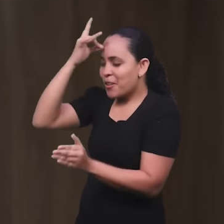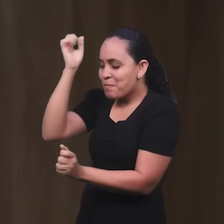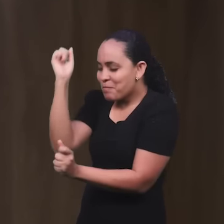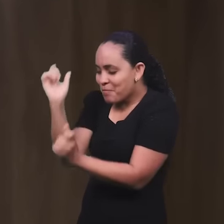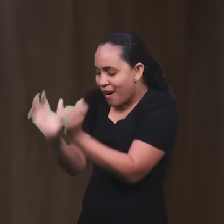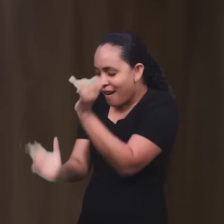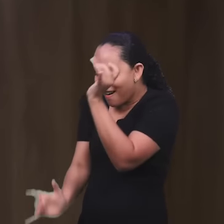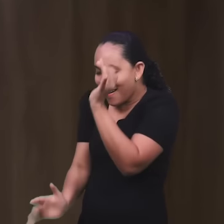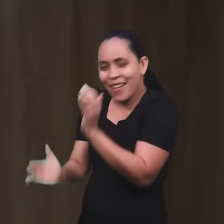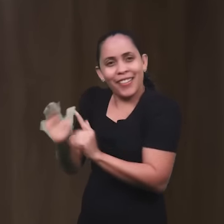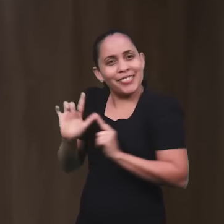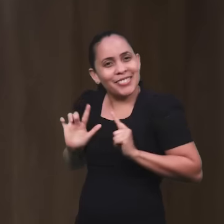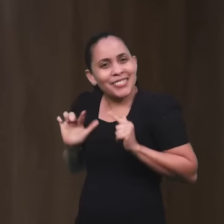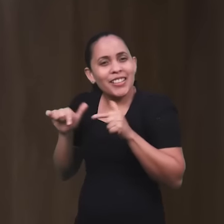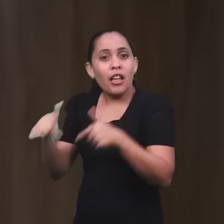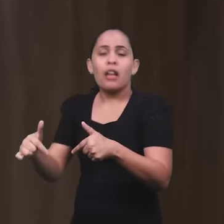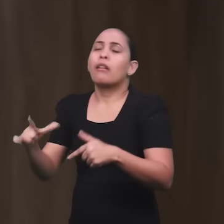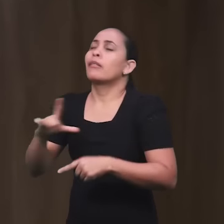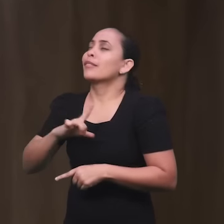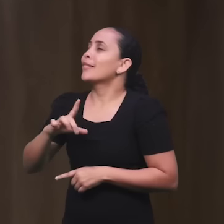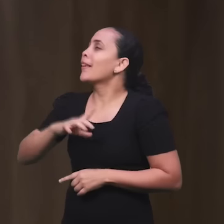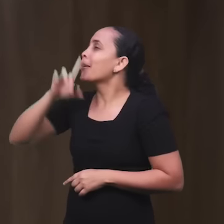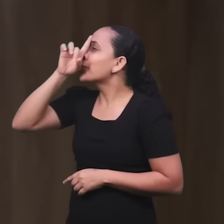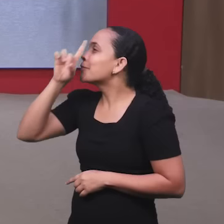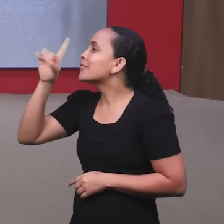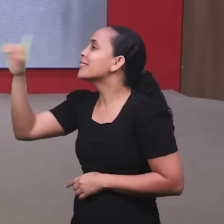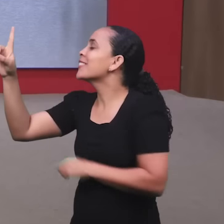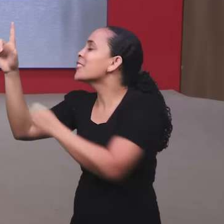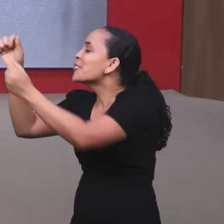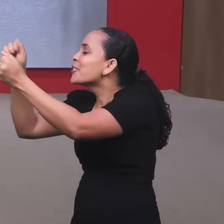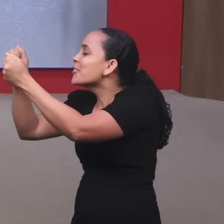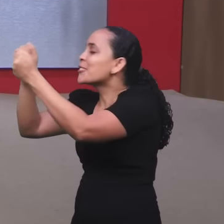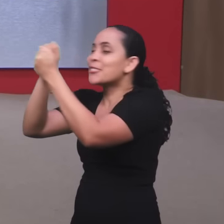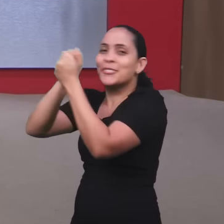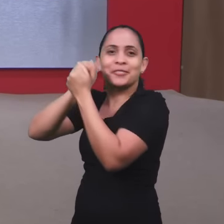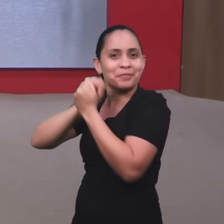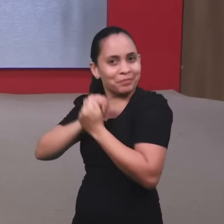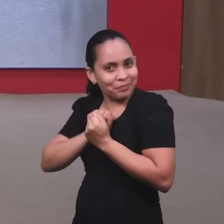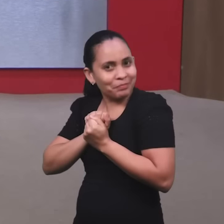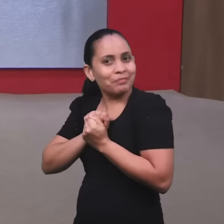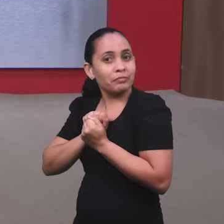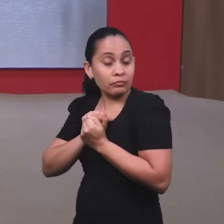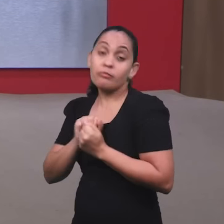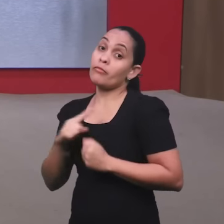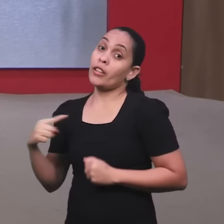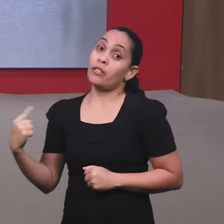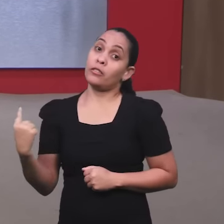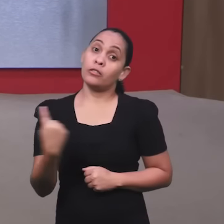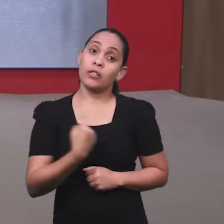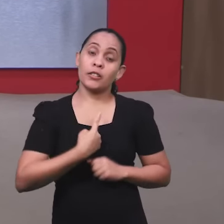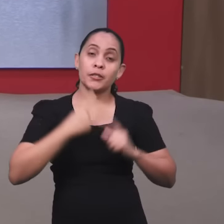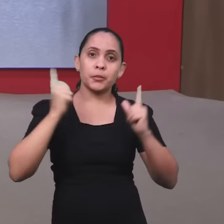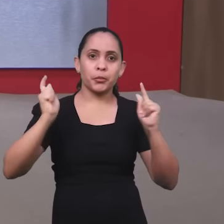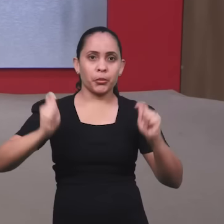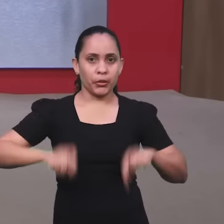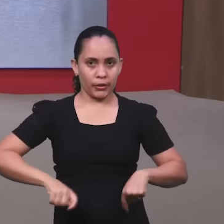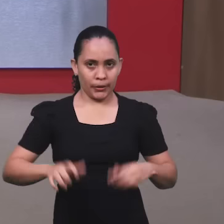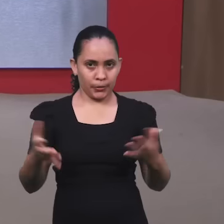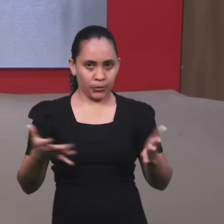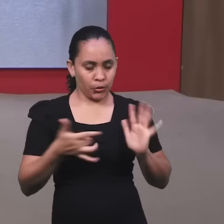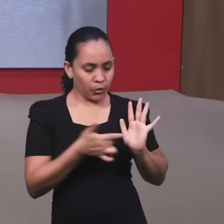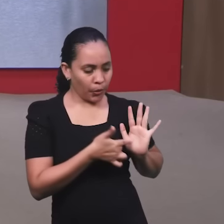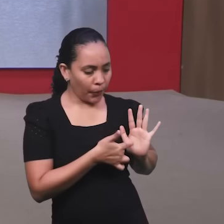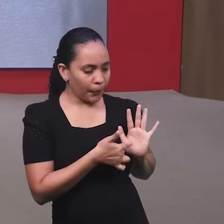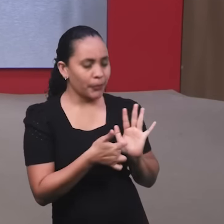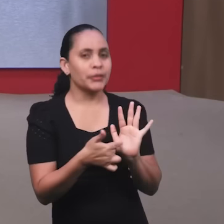Espírito Santo. Eu tenho Deus comigo. Nós podemos aqui deixar